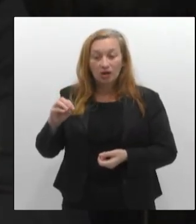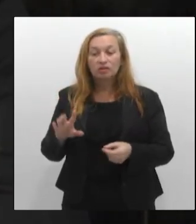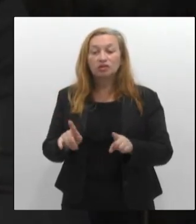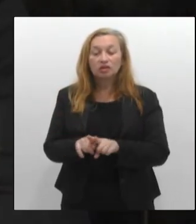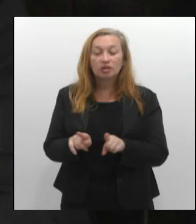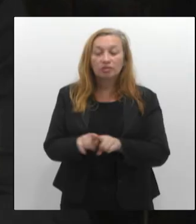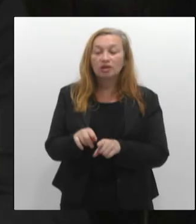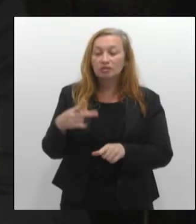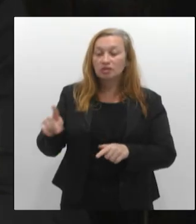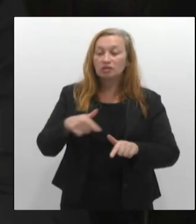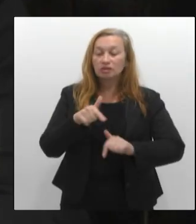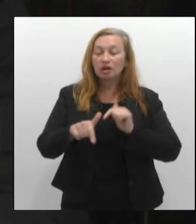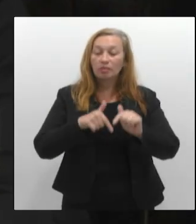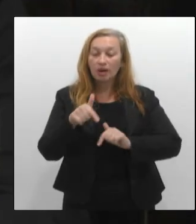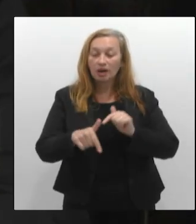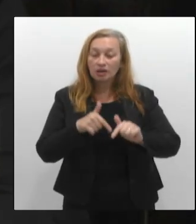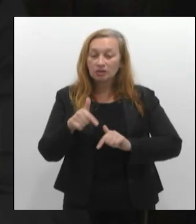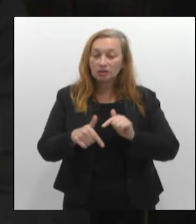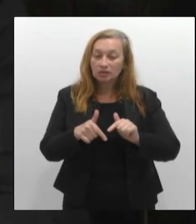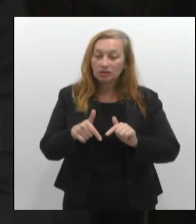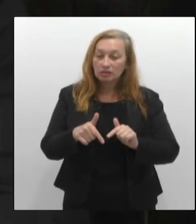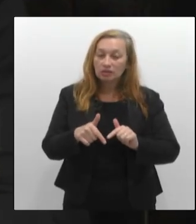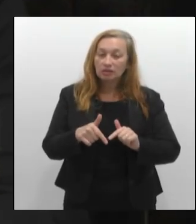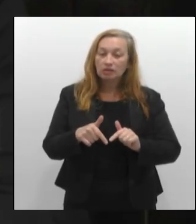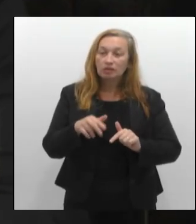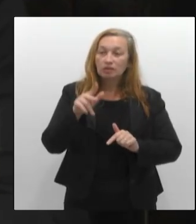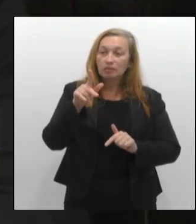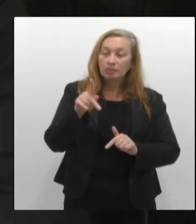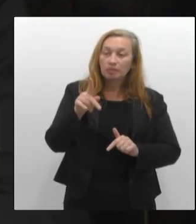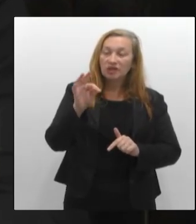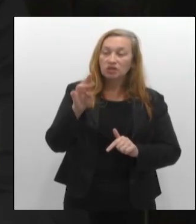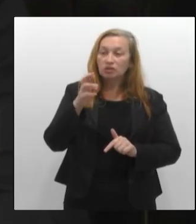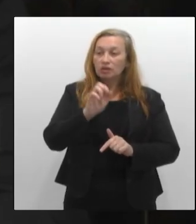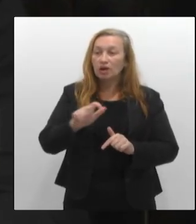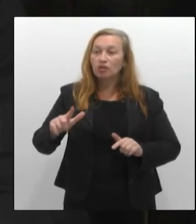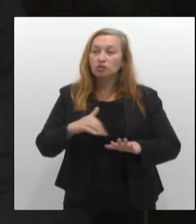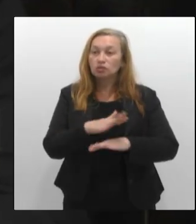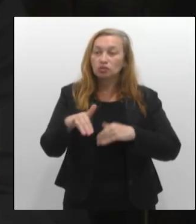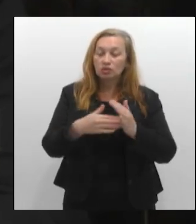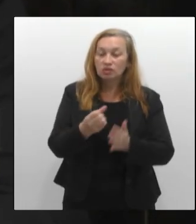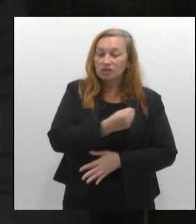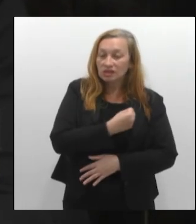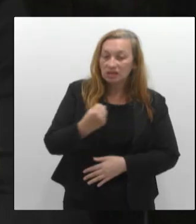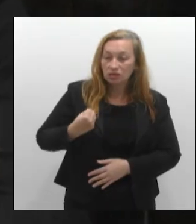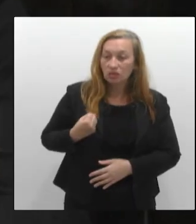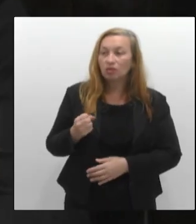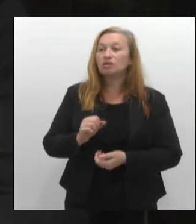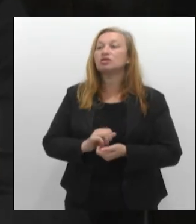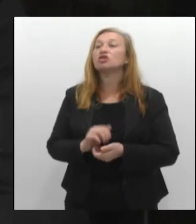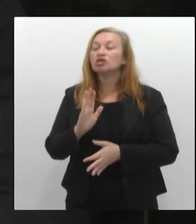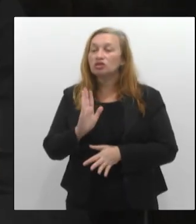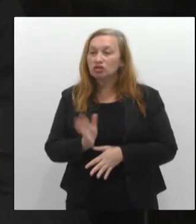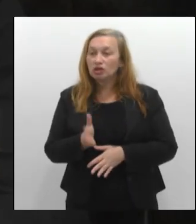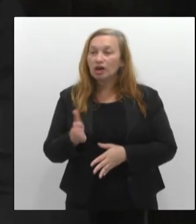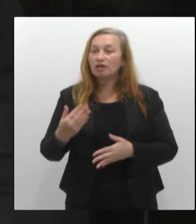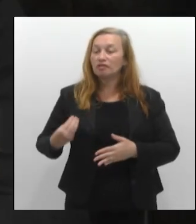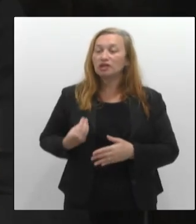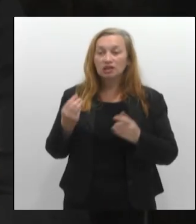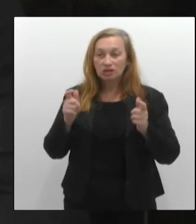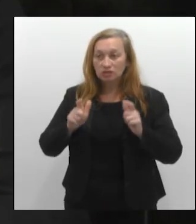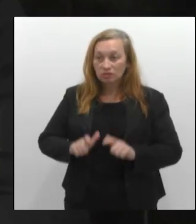seu trabalho no vicariato para a pastoral, todos os sacerdotes, igrejas episcopais, diáconos aqui